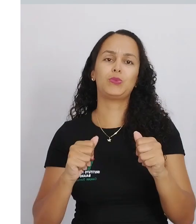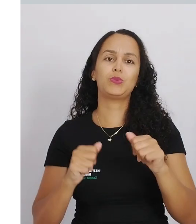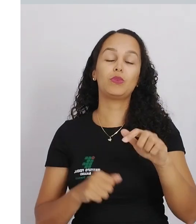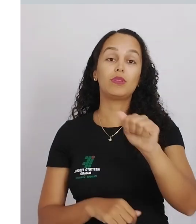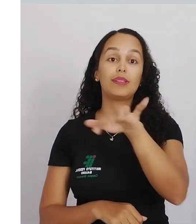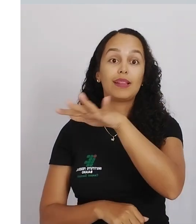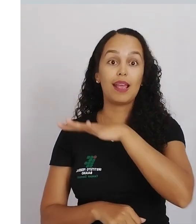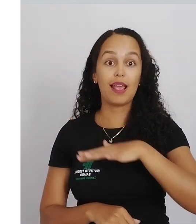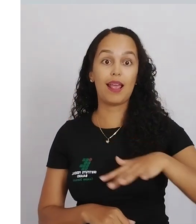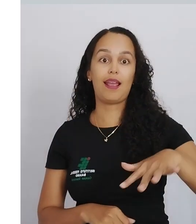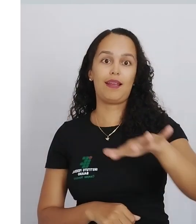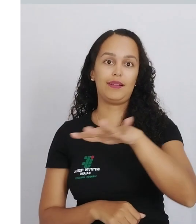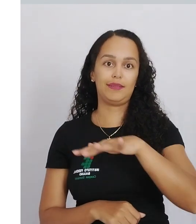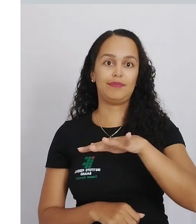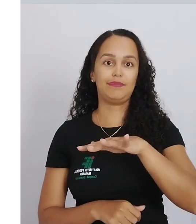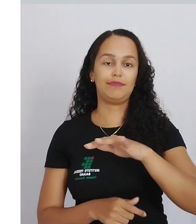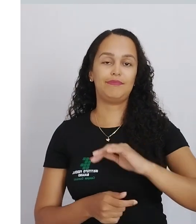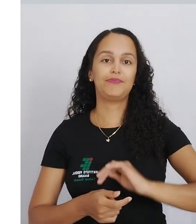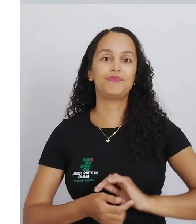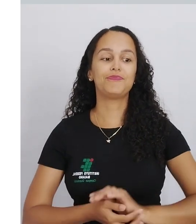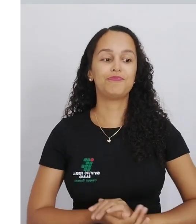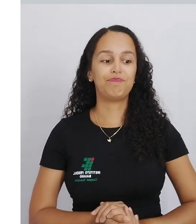naquela unidade, né?